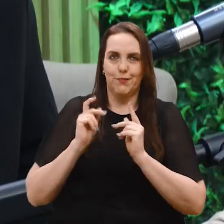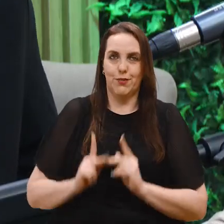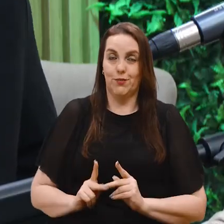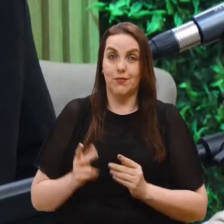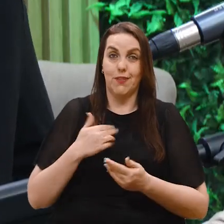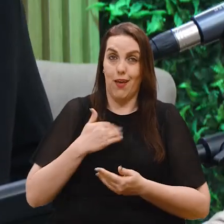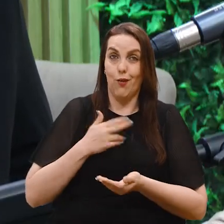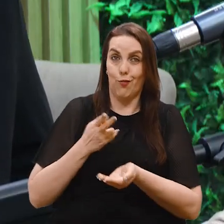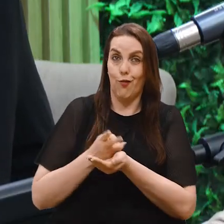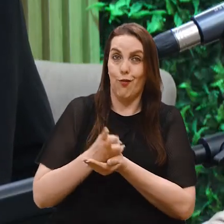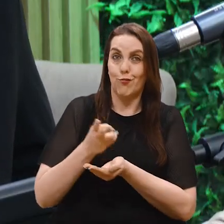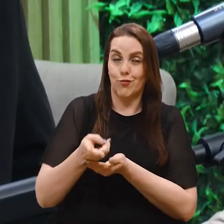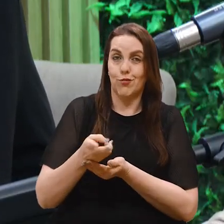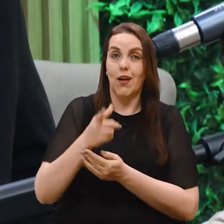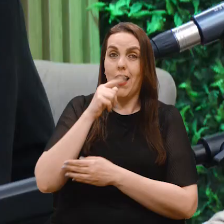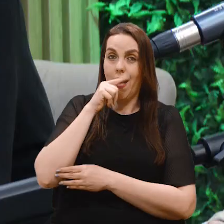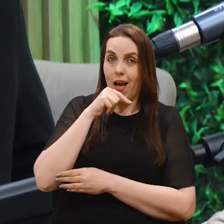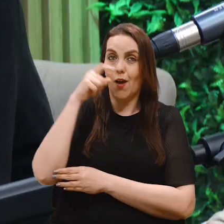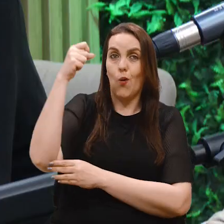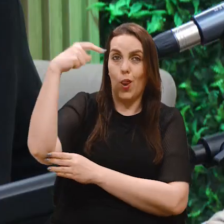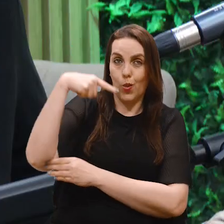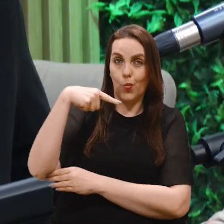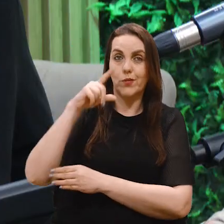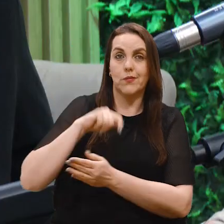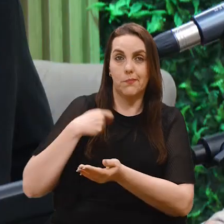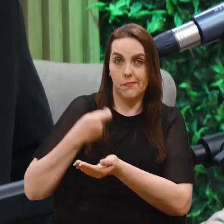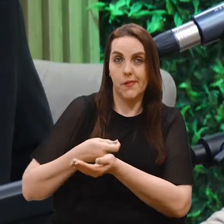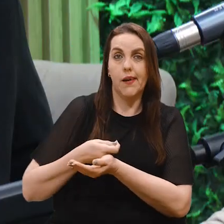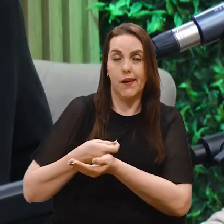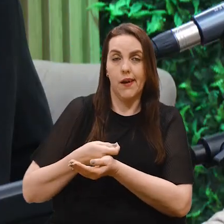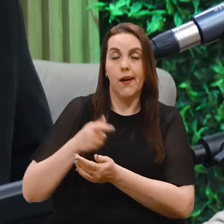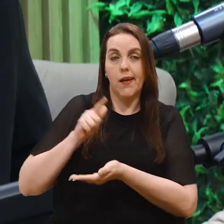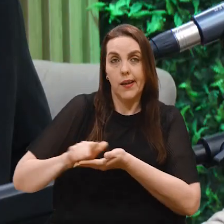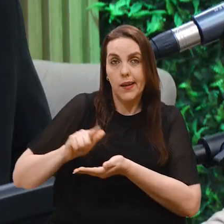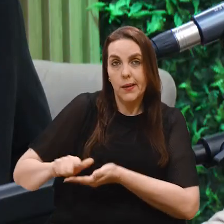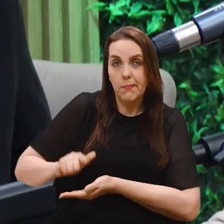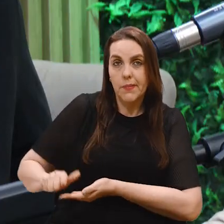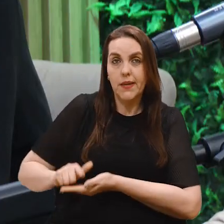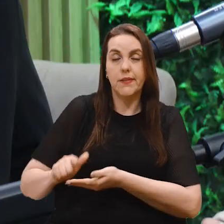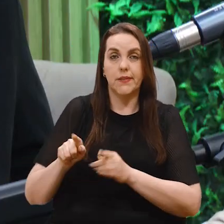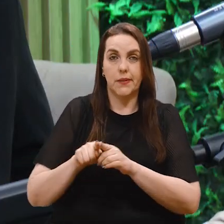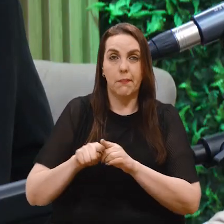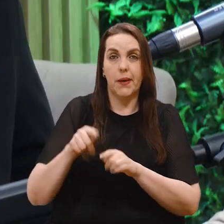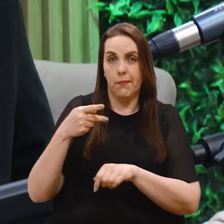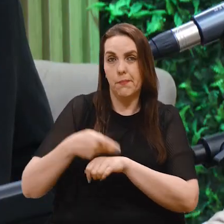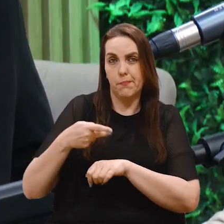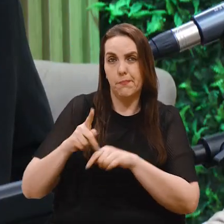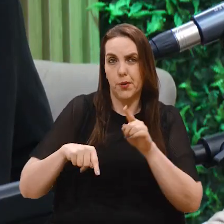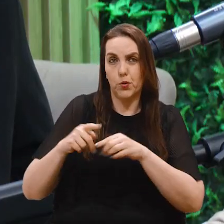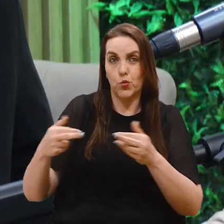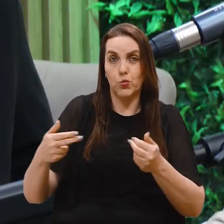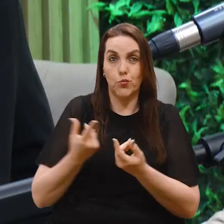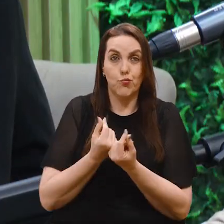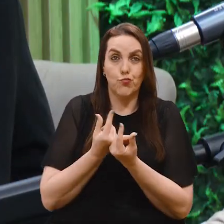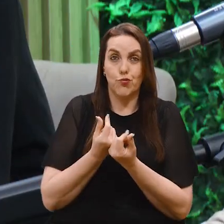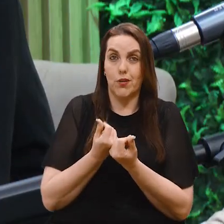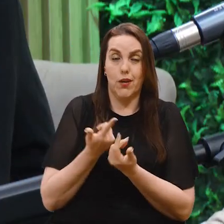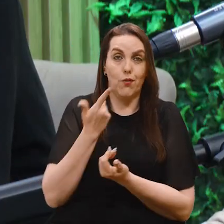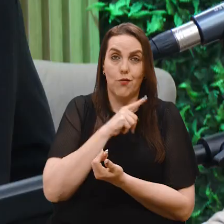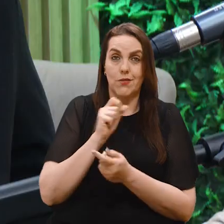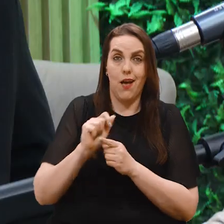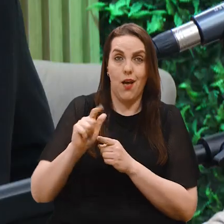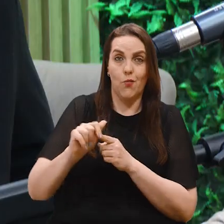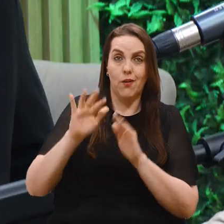mantenho lá a água, a luz que a gente tem que pagar, produtos de limpeza, essas coisas, com o dinheiro que a gente aluga no final de